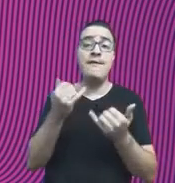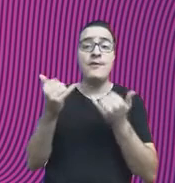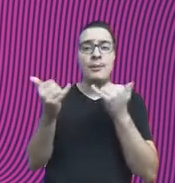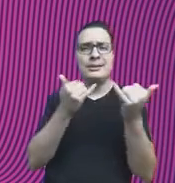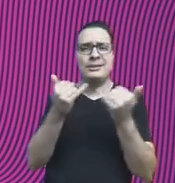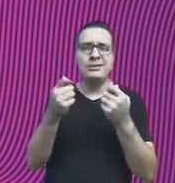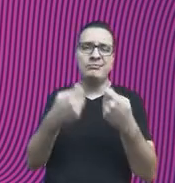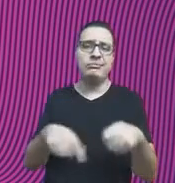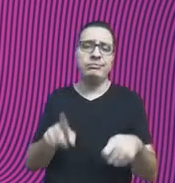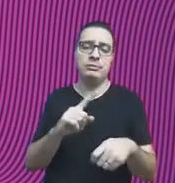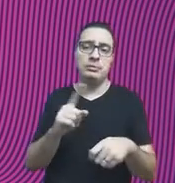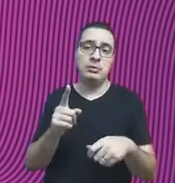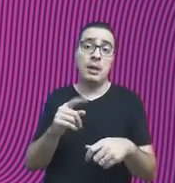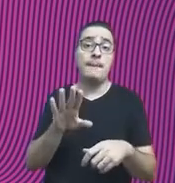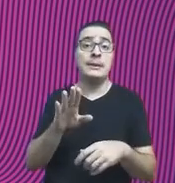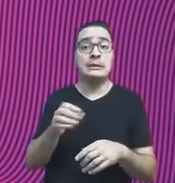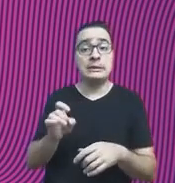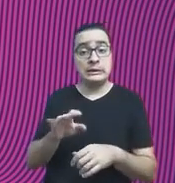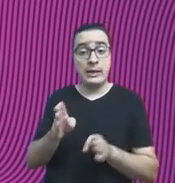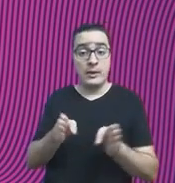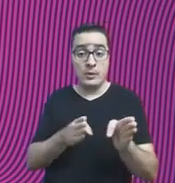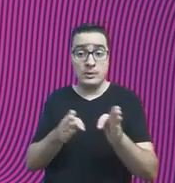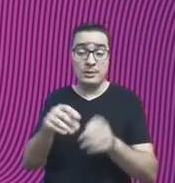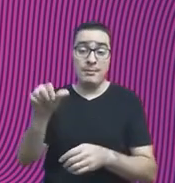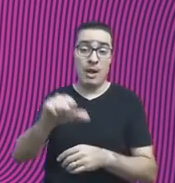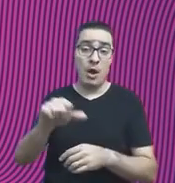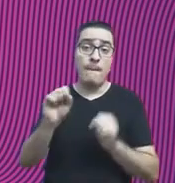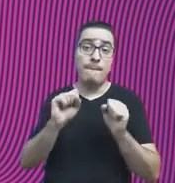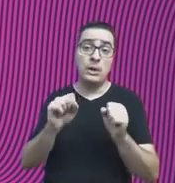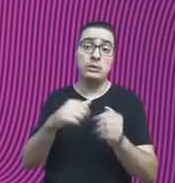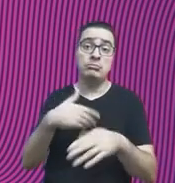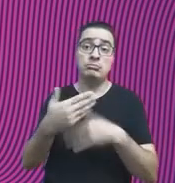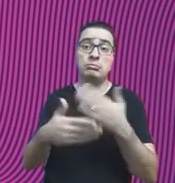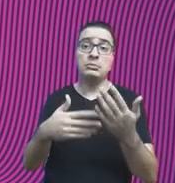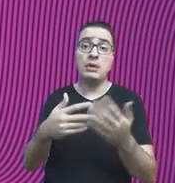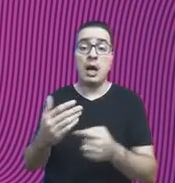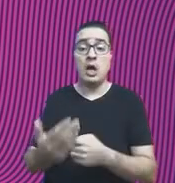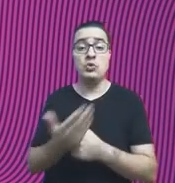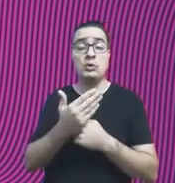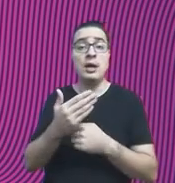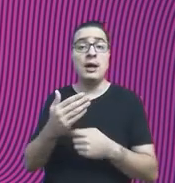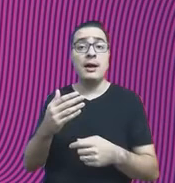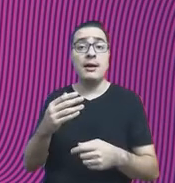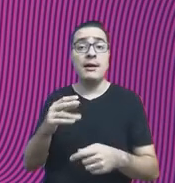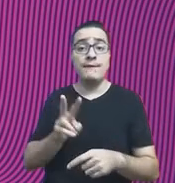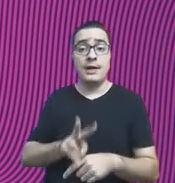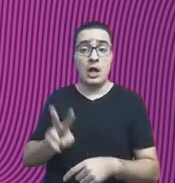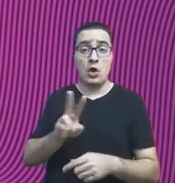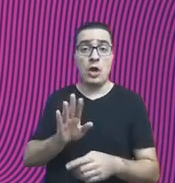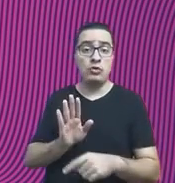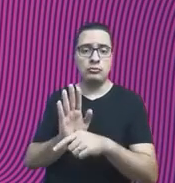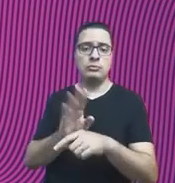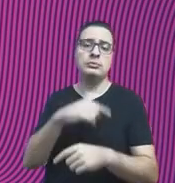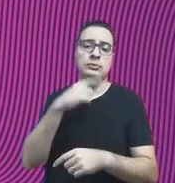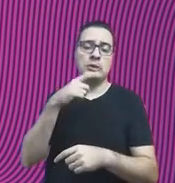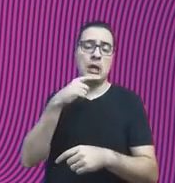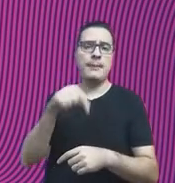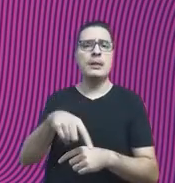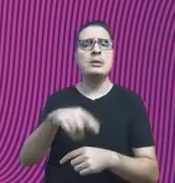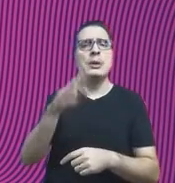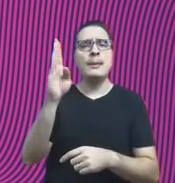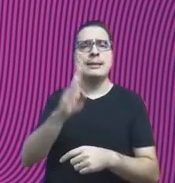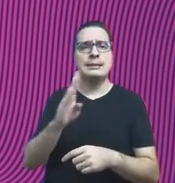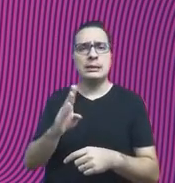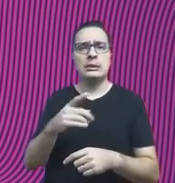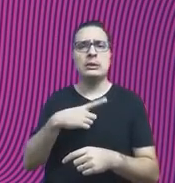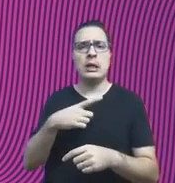mal conduzido, pode levar a condutas que não necessariamente agregam valor para a saúde, mas eu acho que o brasileiro tem um... Ele é um, como os